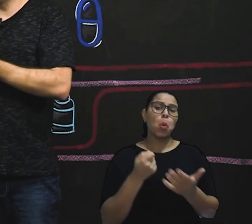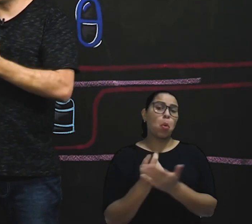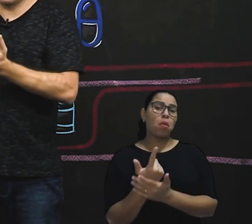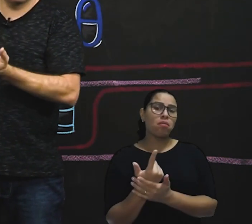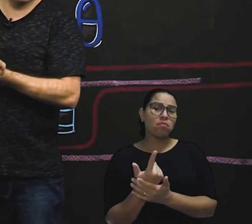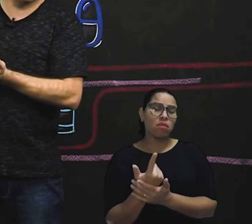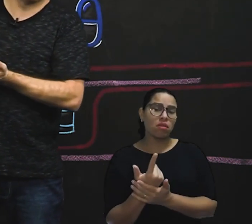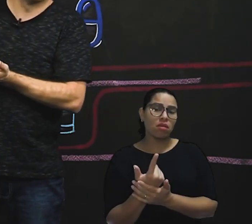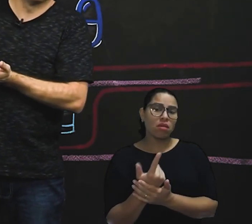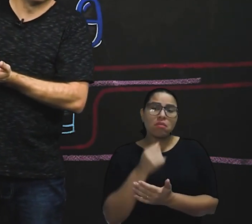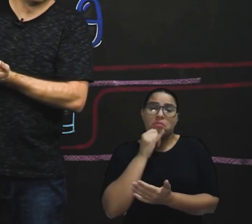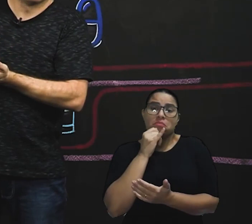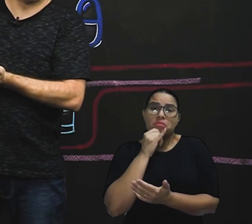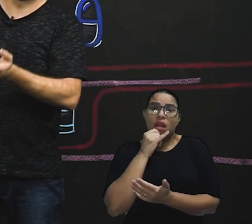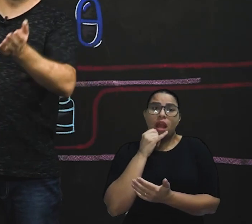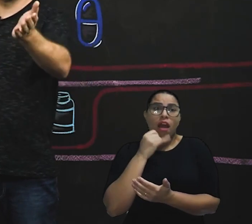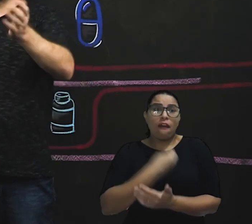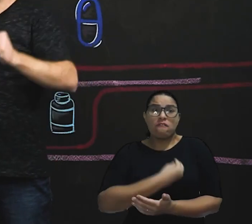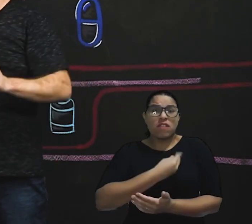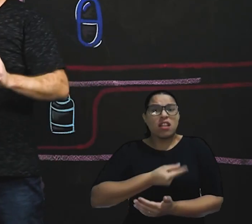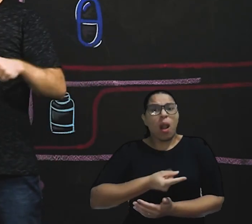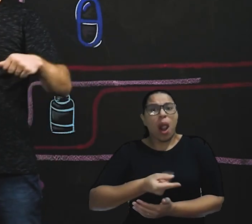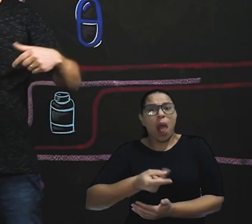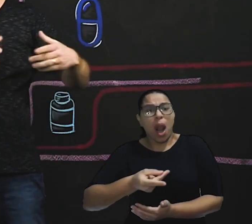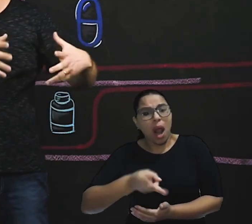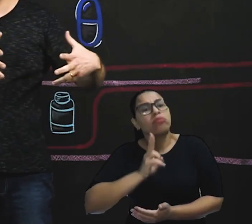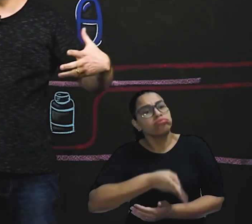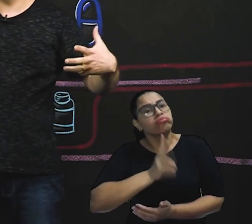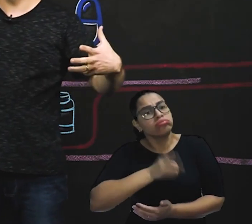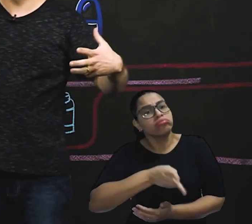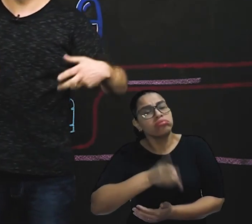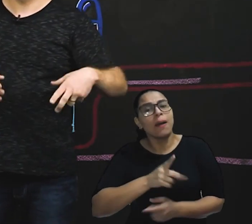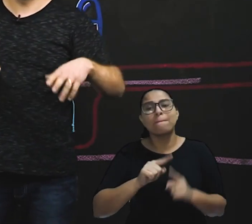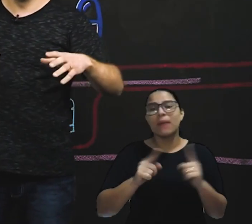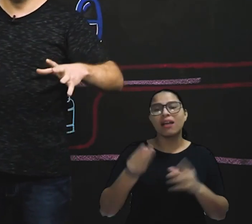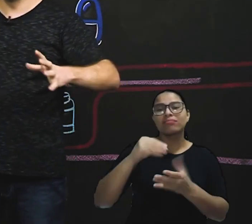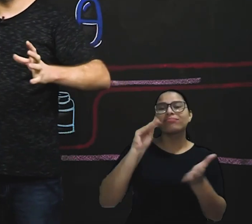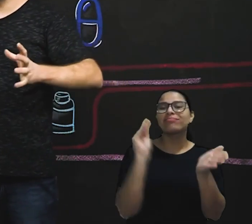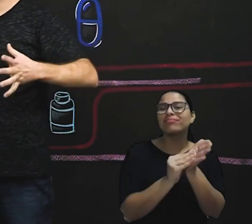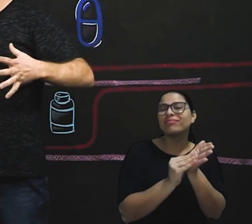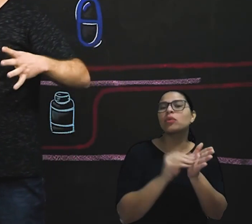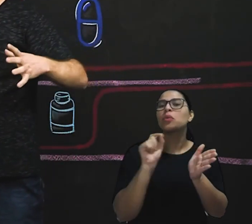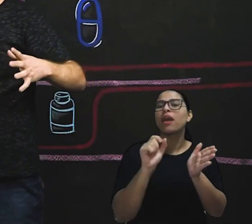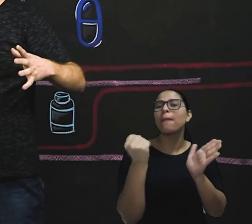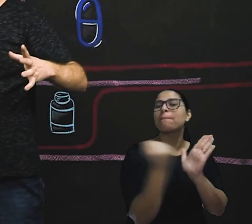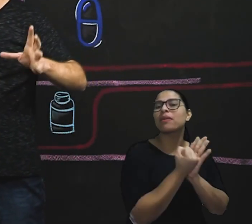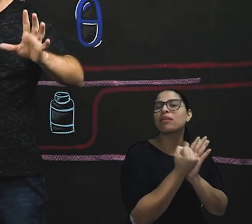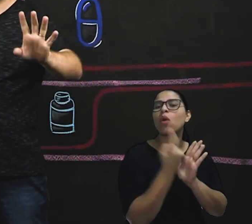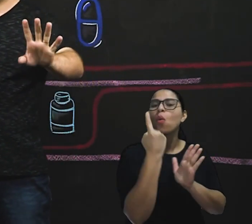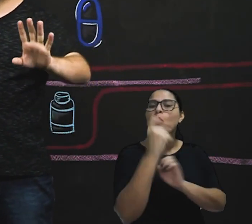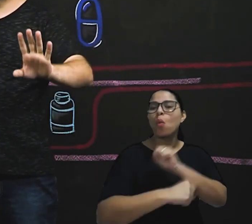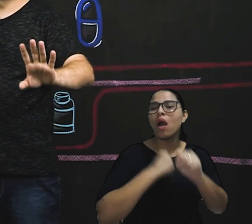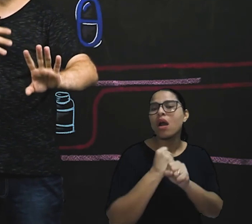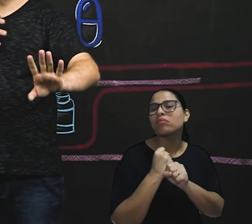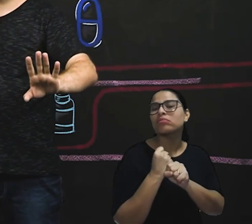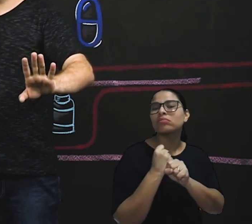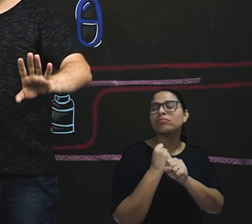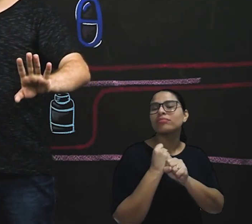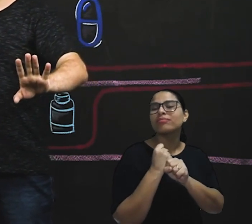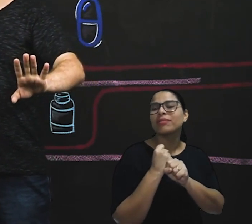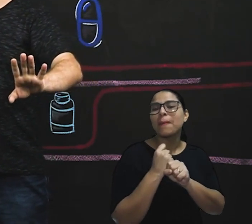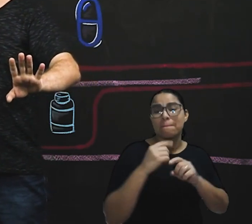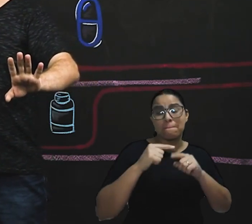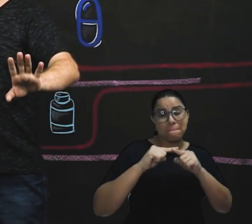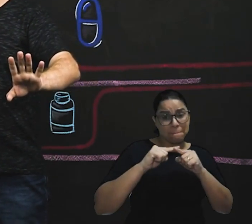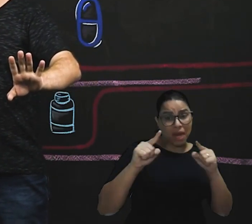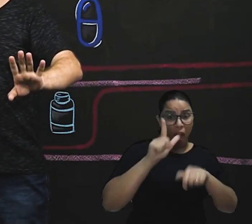ele deveria funcionar a vida inteira. Mas eles colocam ali 1 ano de garantia. Em 1 ano ele pode funcionar. A partir disso nós não